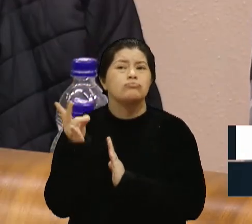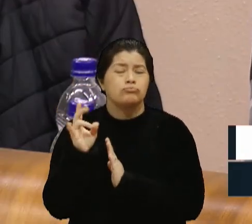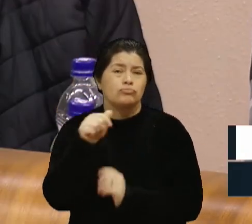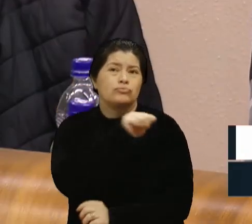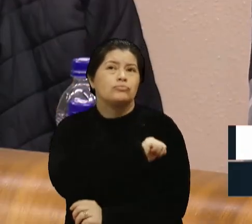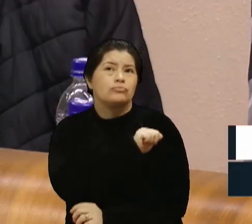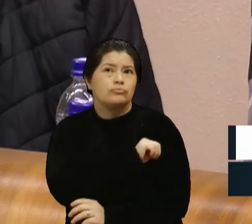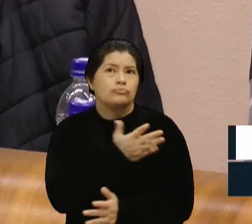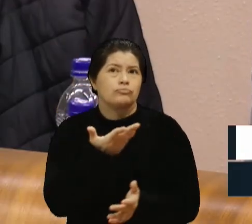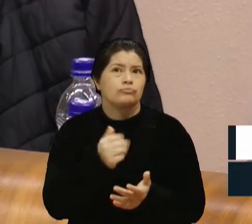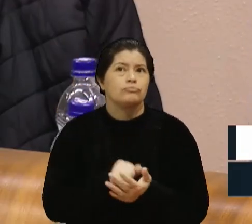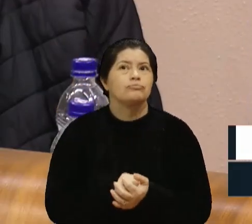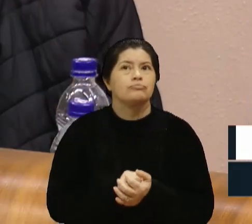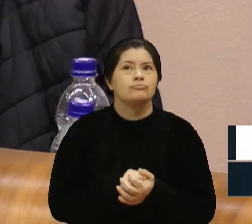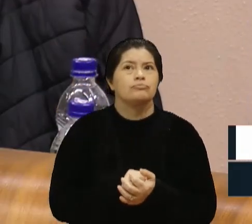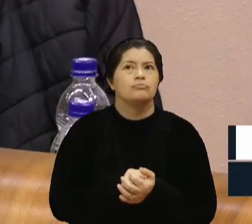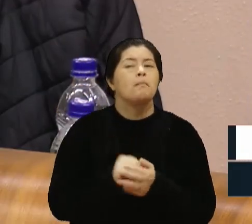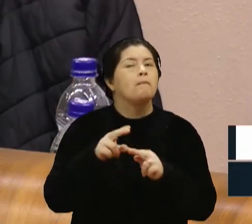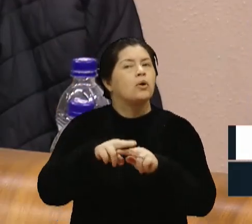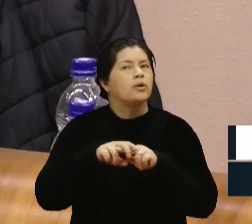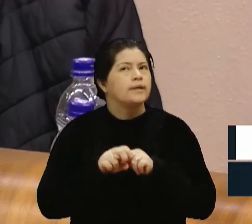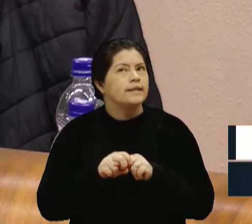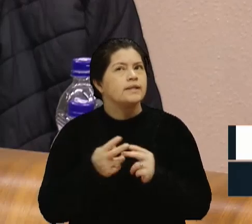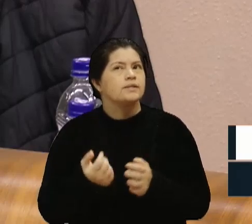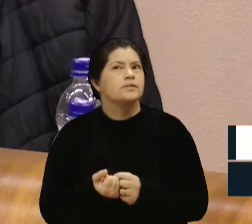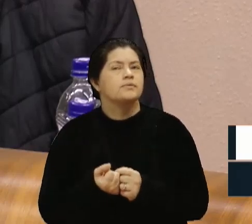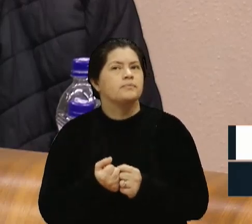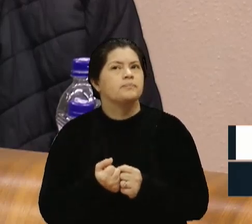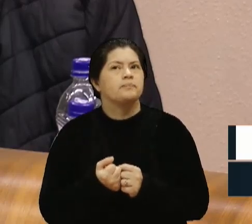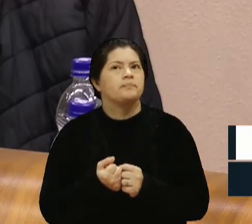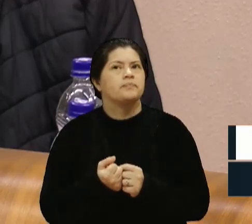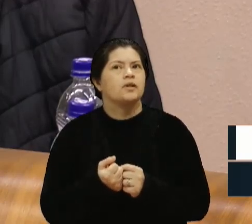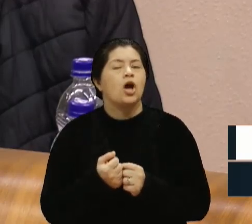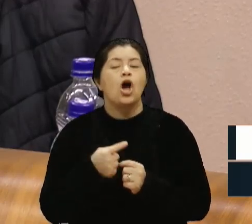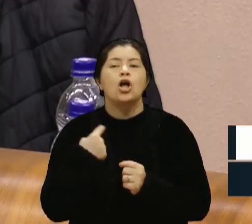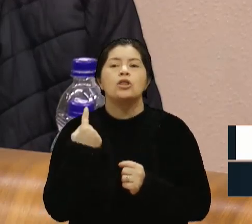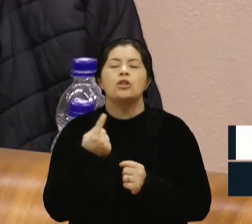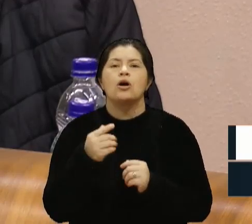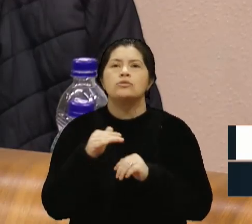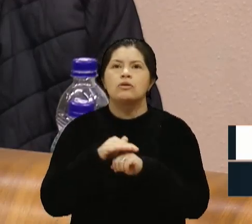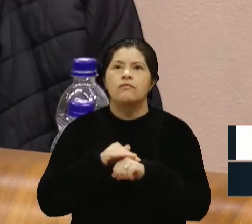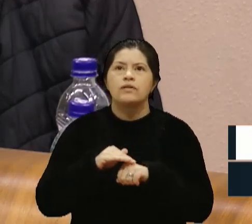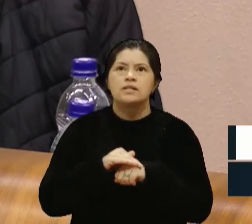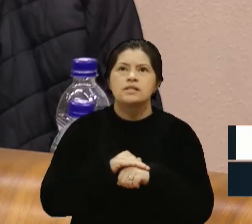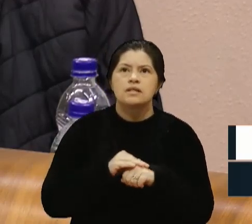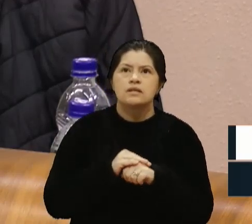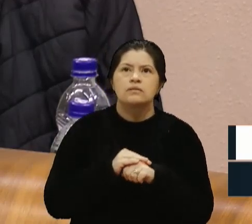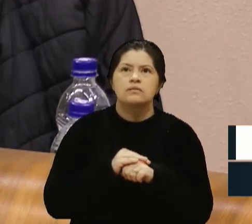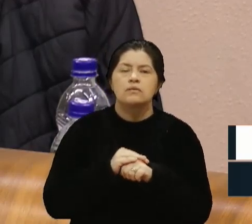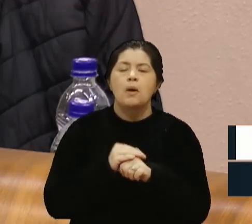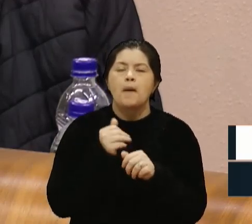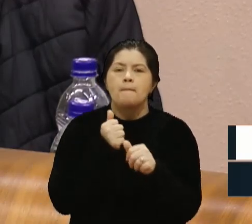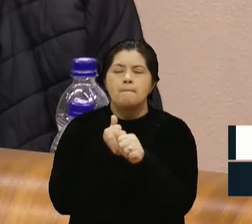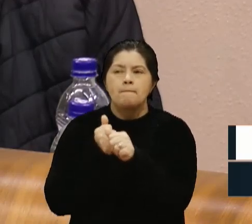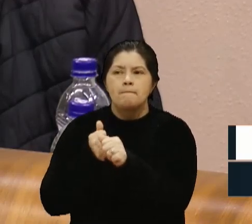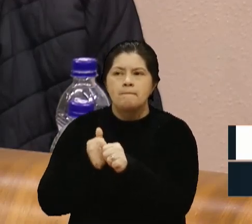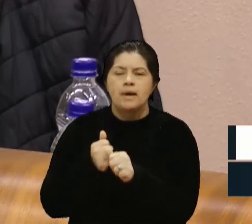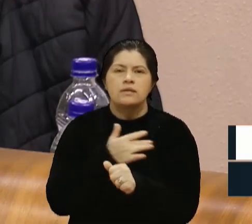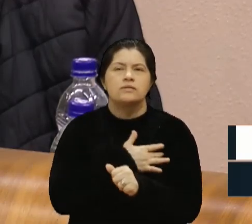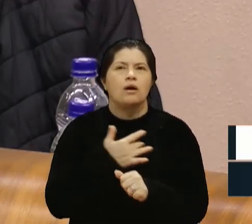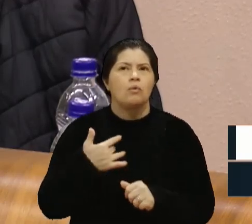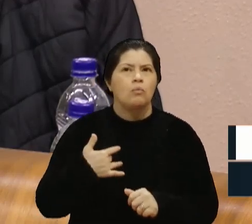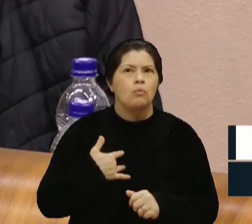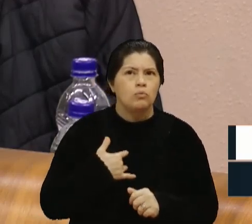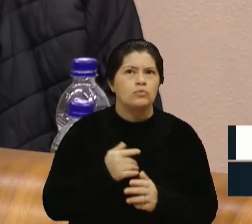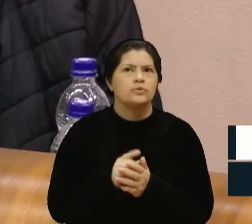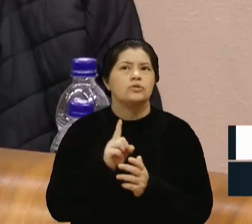alcoolismo. Correto? E por isso que, além de nós estarmos conversando muito próximo com a saúde, nós